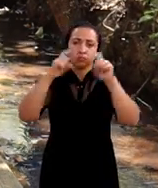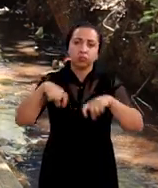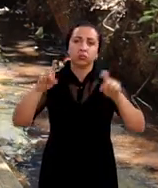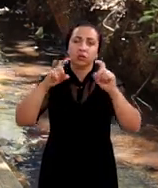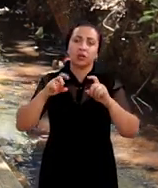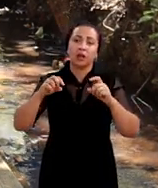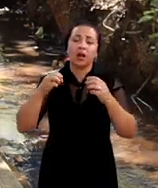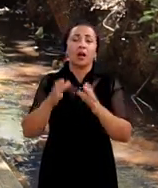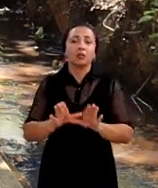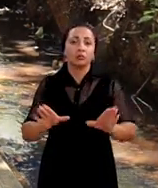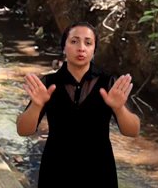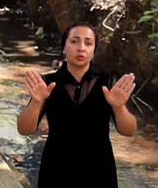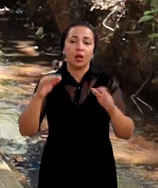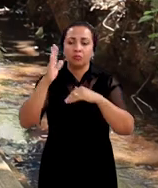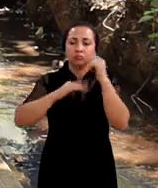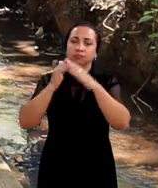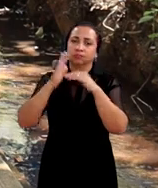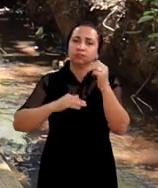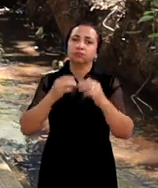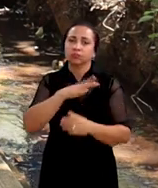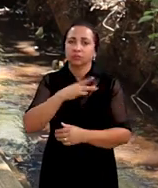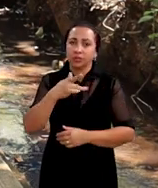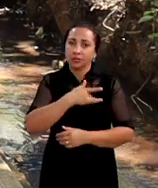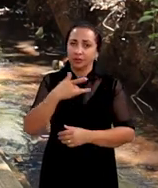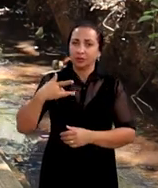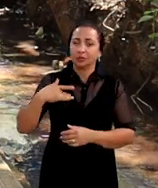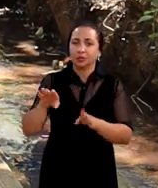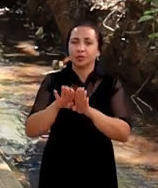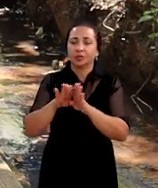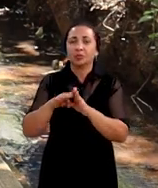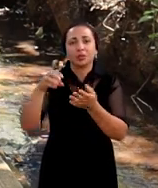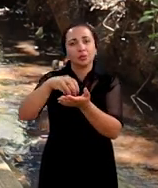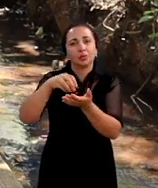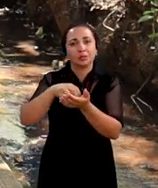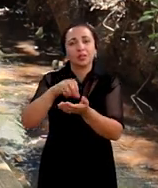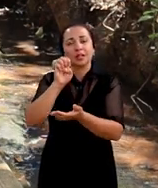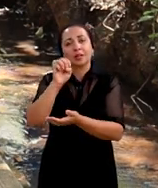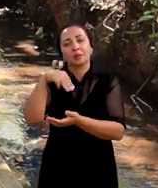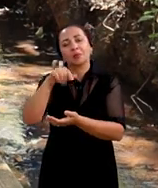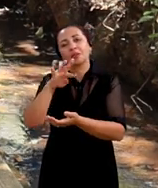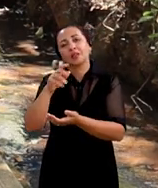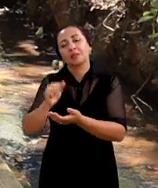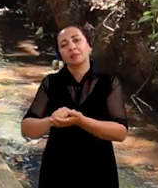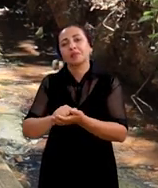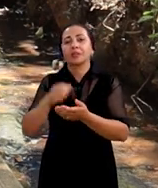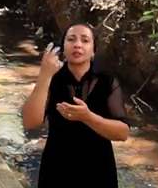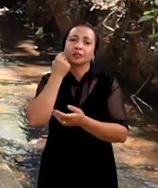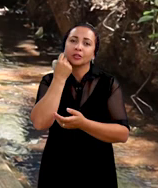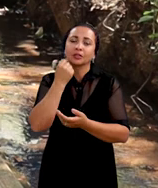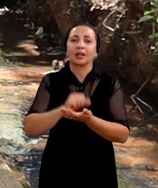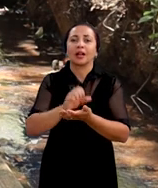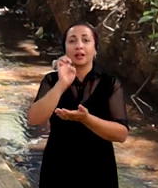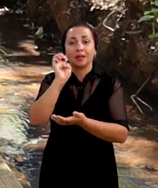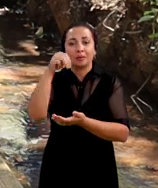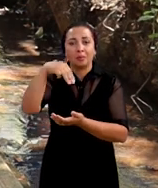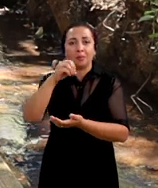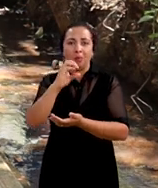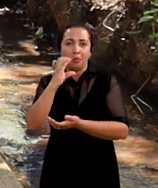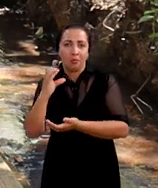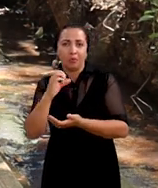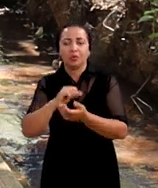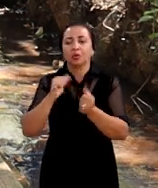computação da Universidade Federal do Ceará e profissionais de saúde do Centro de Hematologia e Hemoterapia do Ceará, o